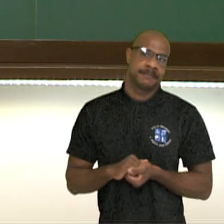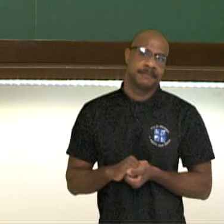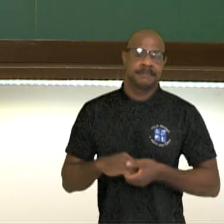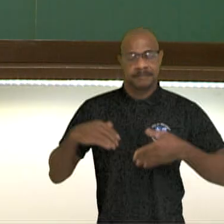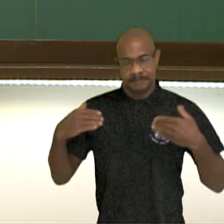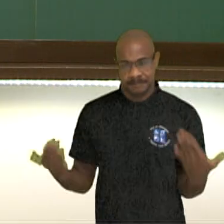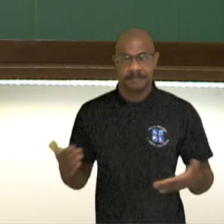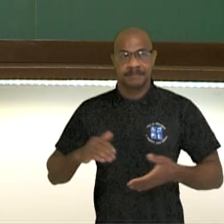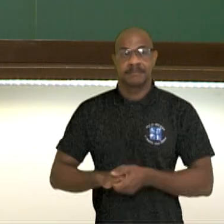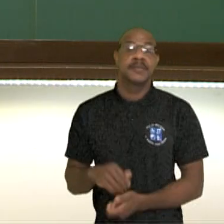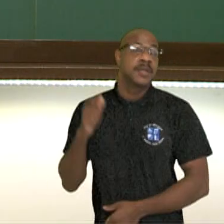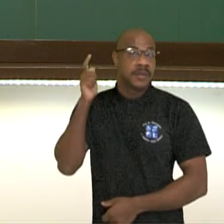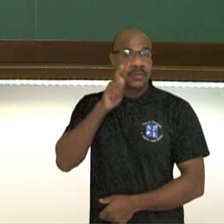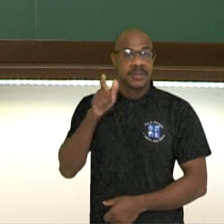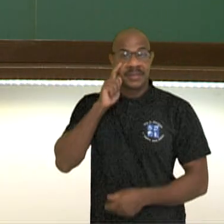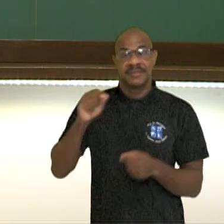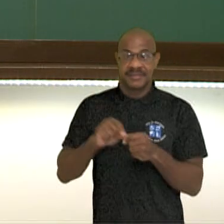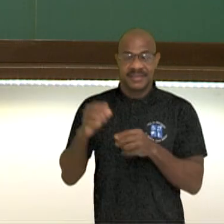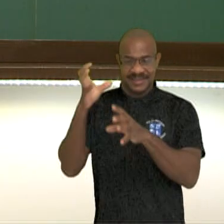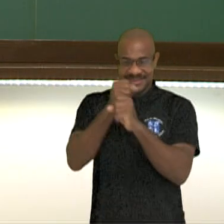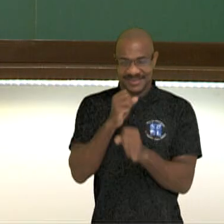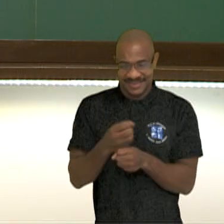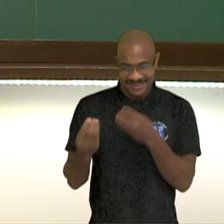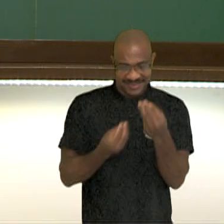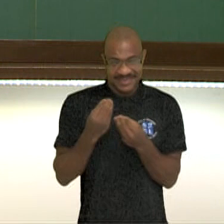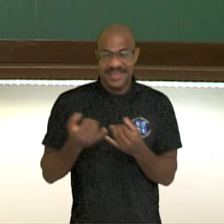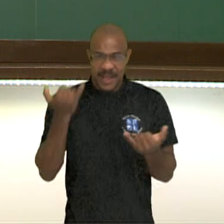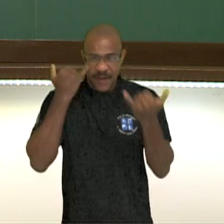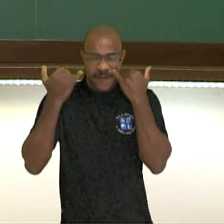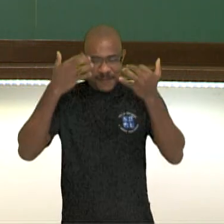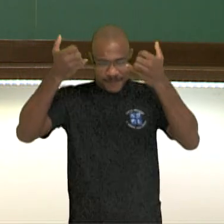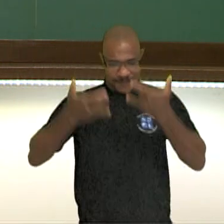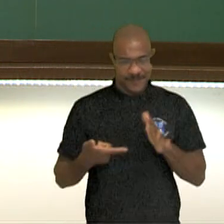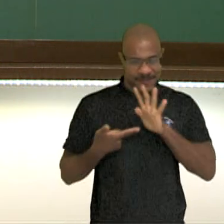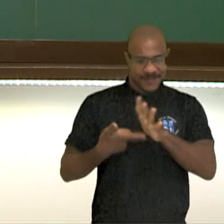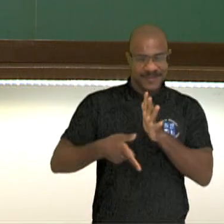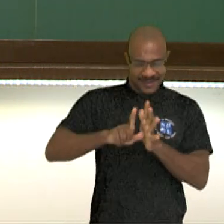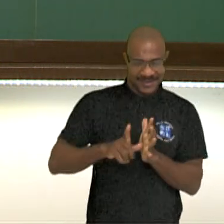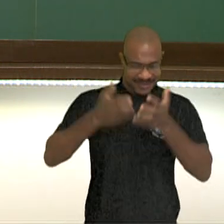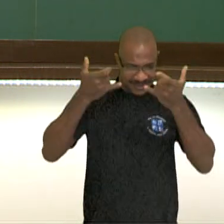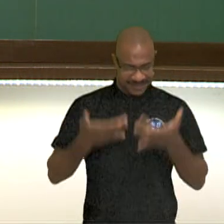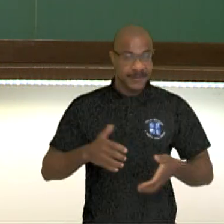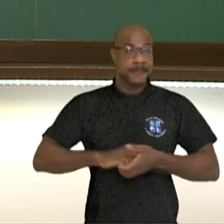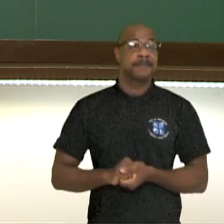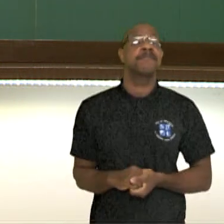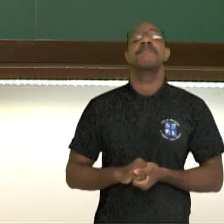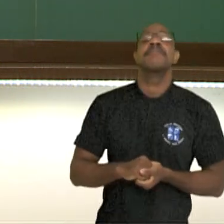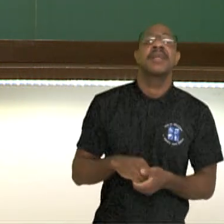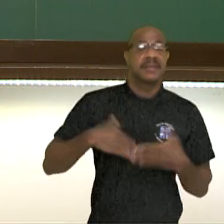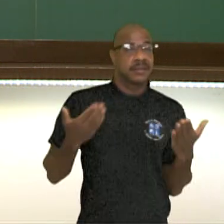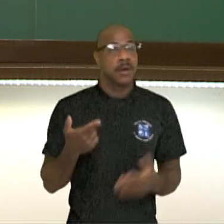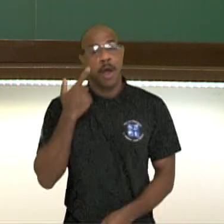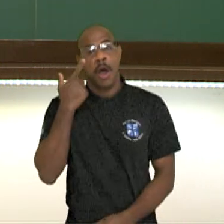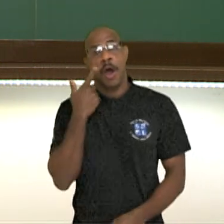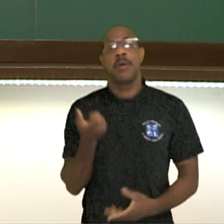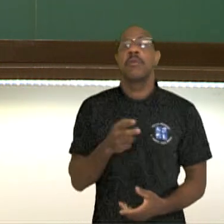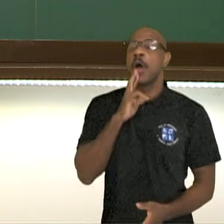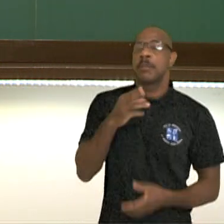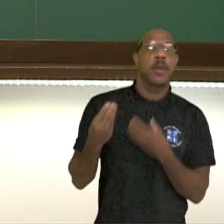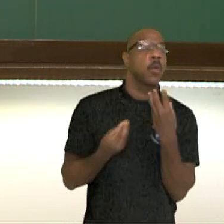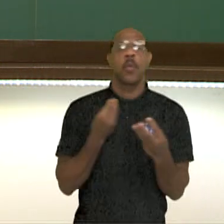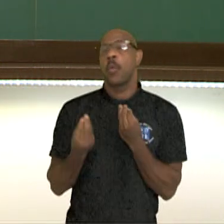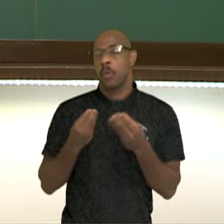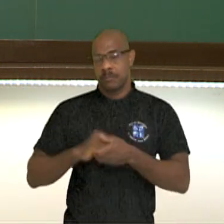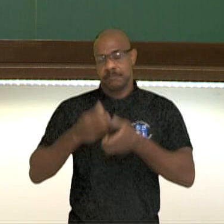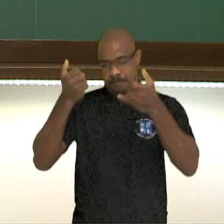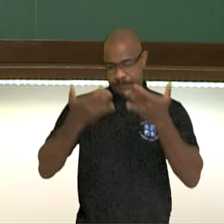Muito bem, conseguiu realizar os cálculos a partir das informações que eu trouxe para você, ó? Então vamos aqui na tela conferir a resposta